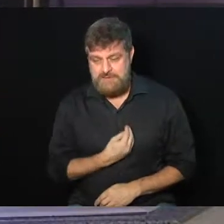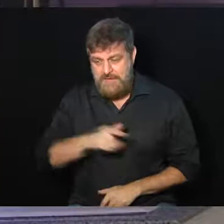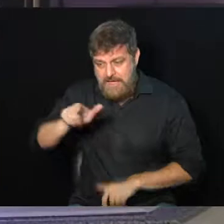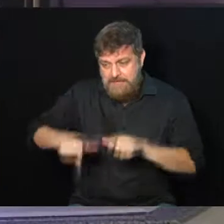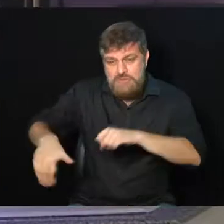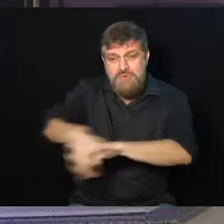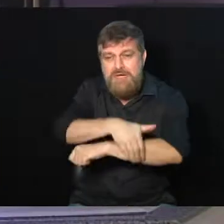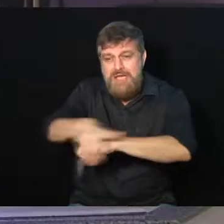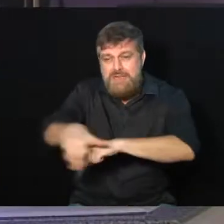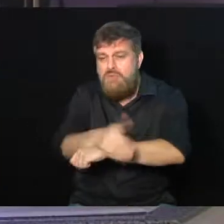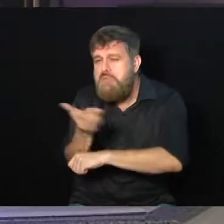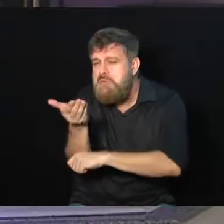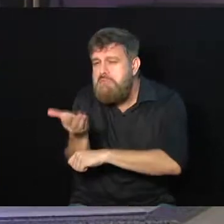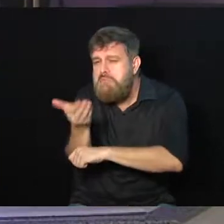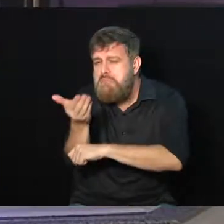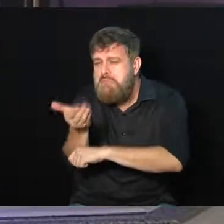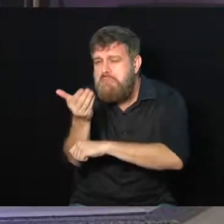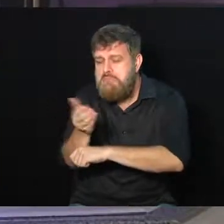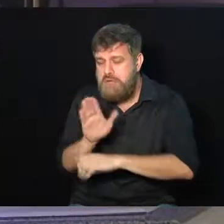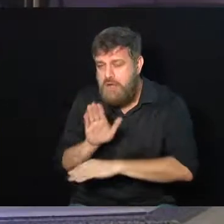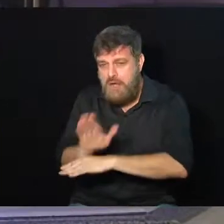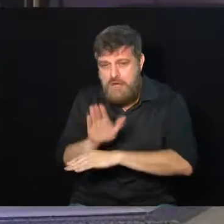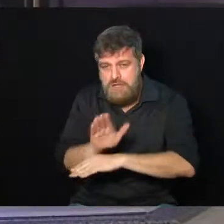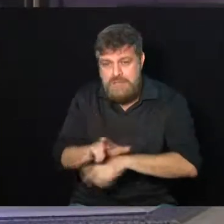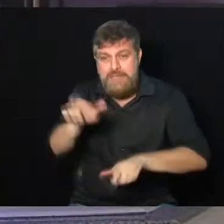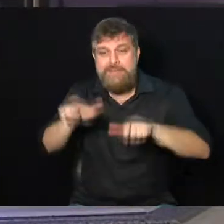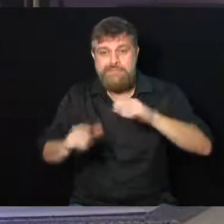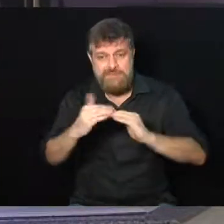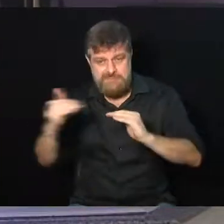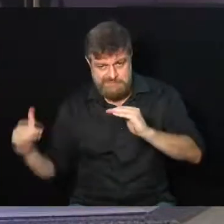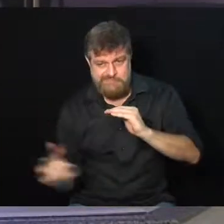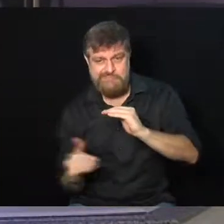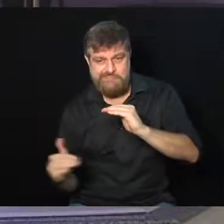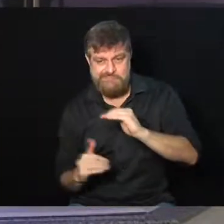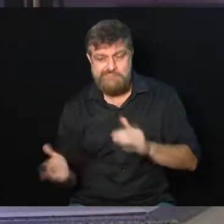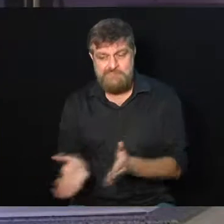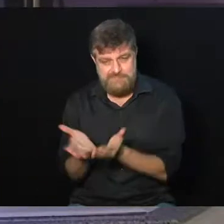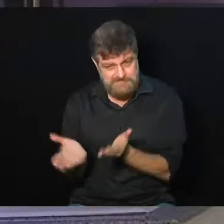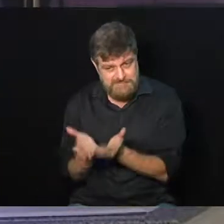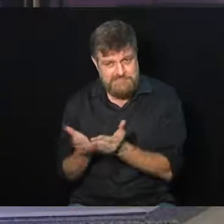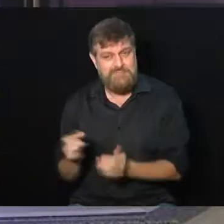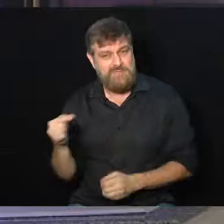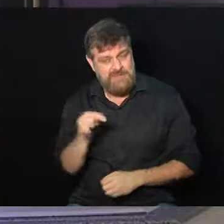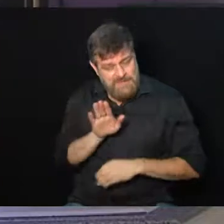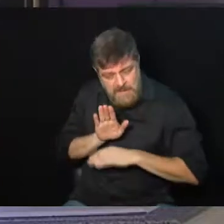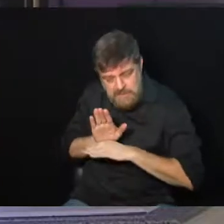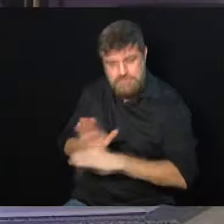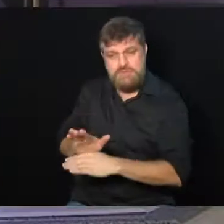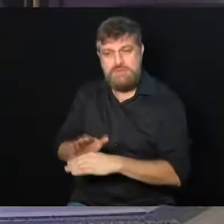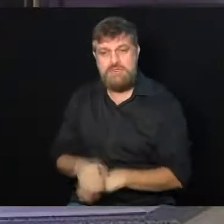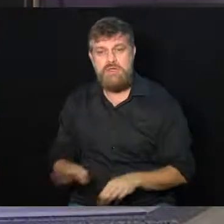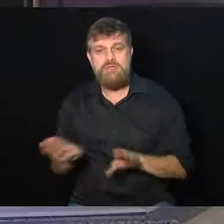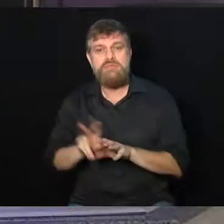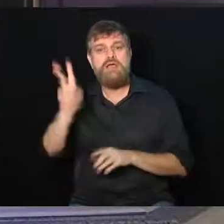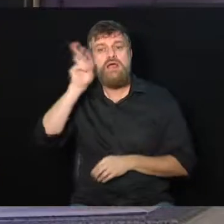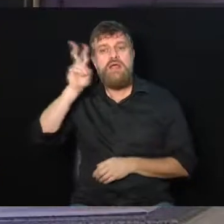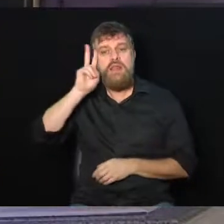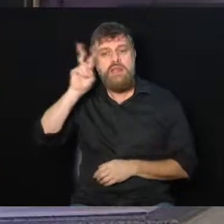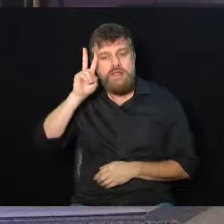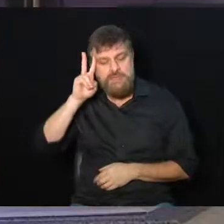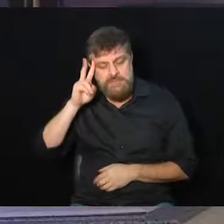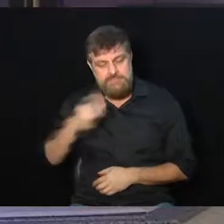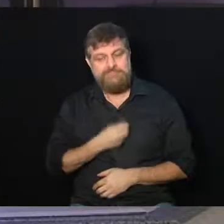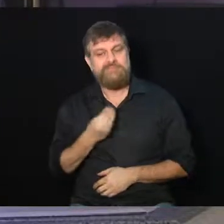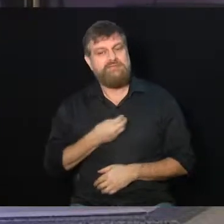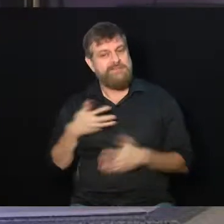moradores de rua e pessoas em situação de vulnerabilidade. O homenageado também lembrou de momentos